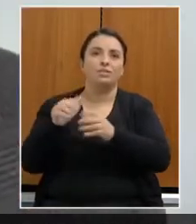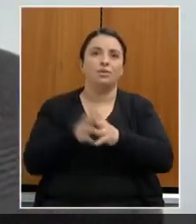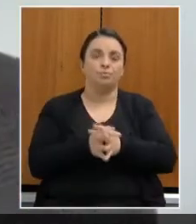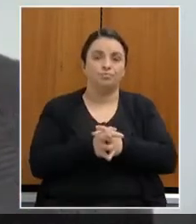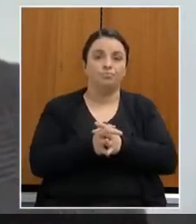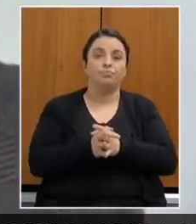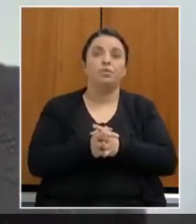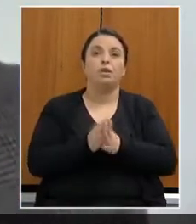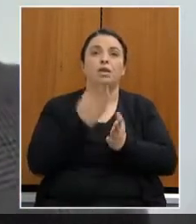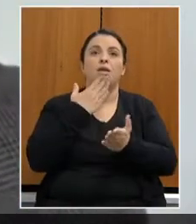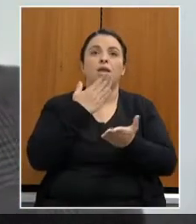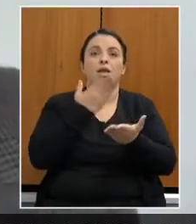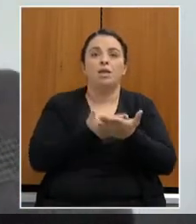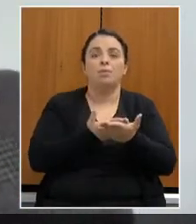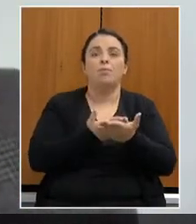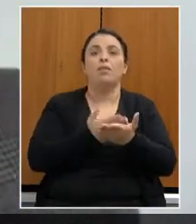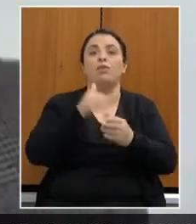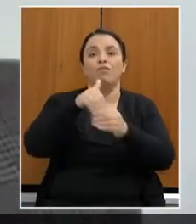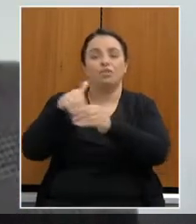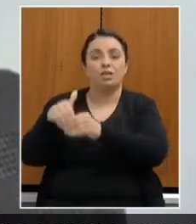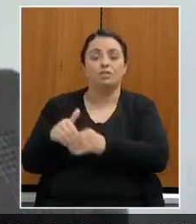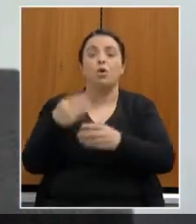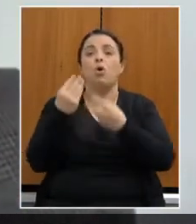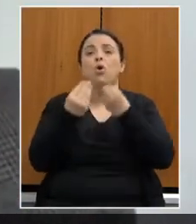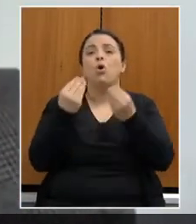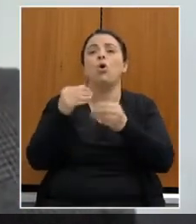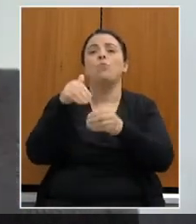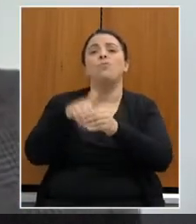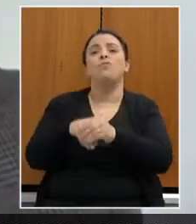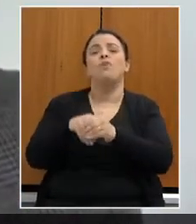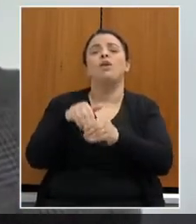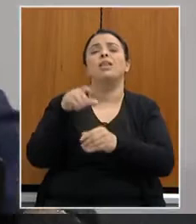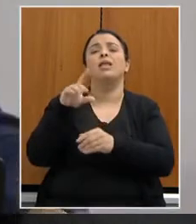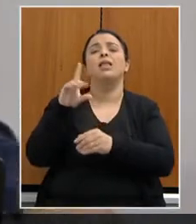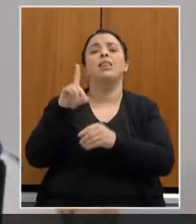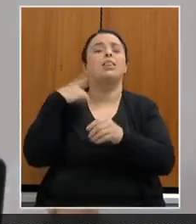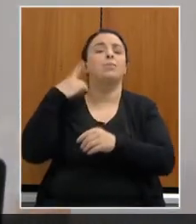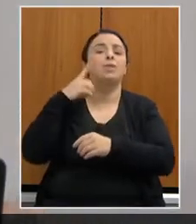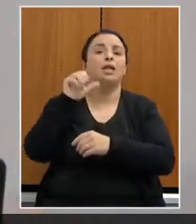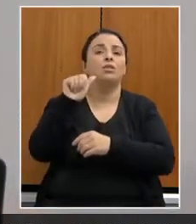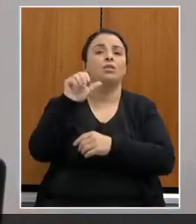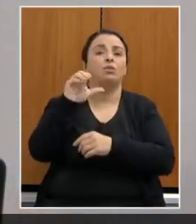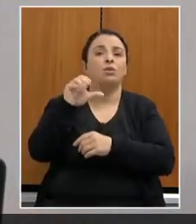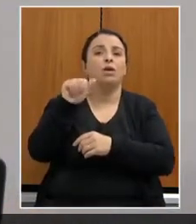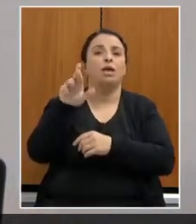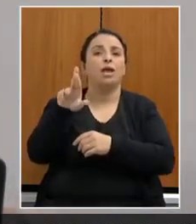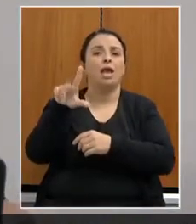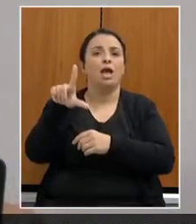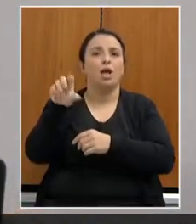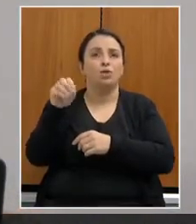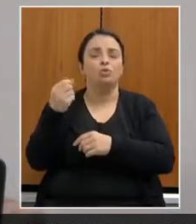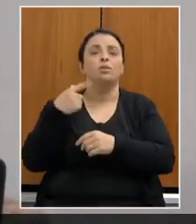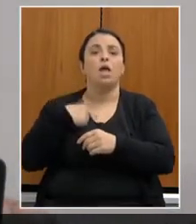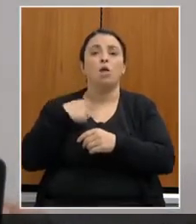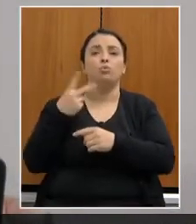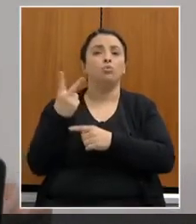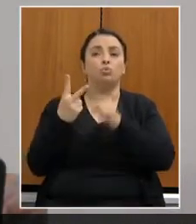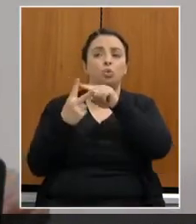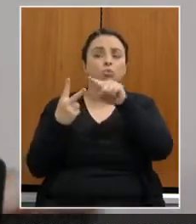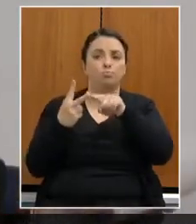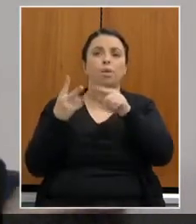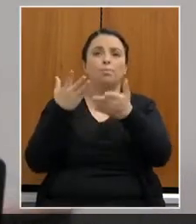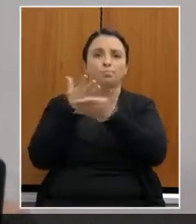Requerimentos em votação. Como vota o deputado Carlos Pimenta? Os dois votos são favoráveis, presidente.